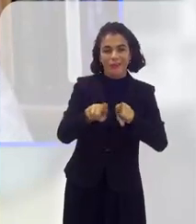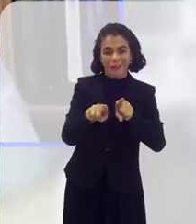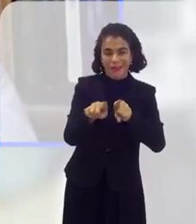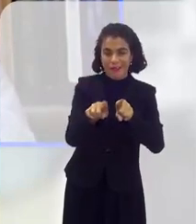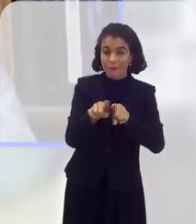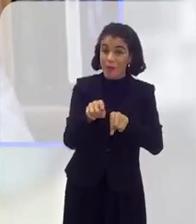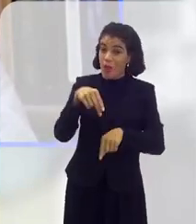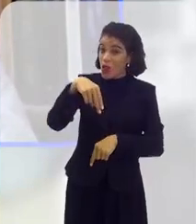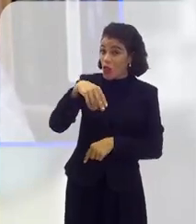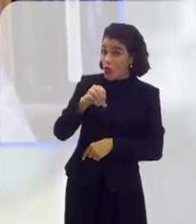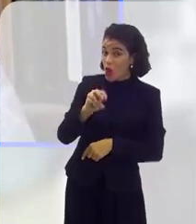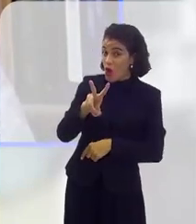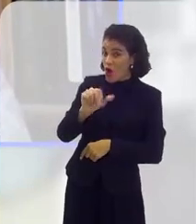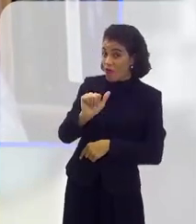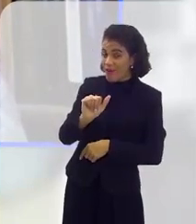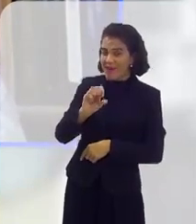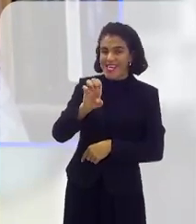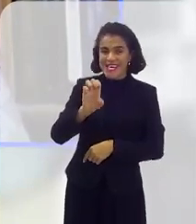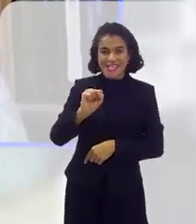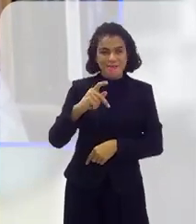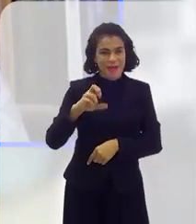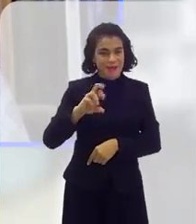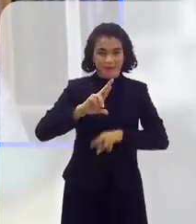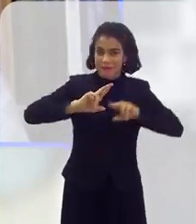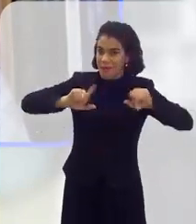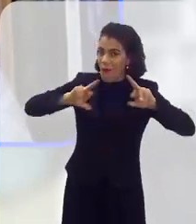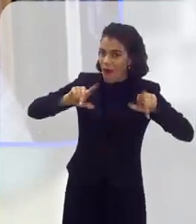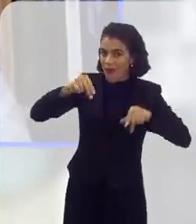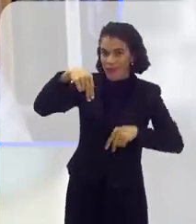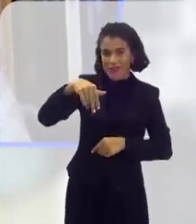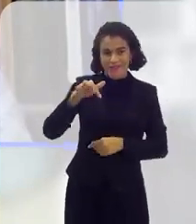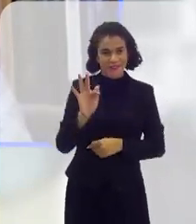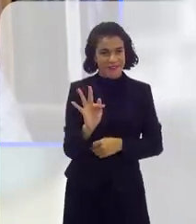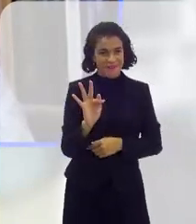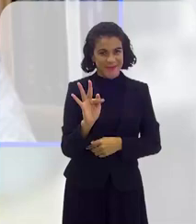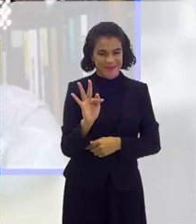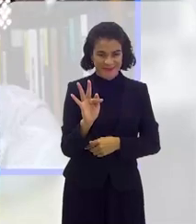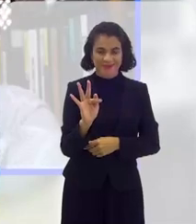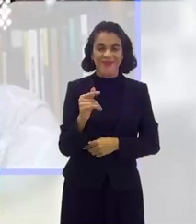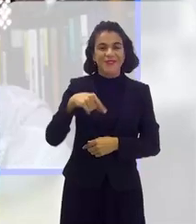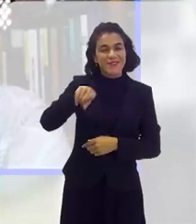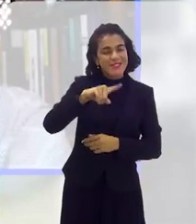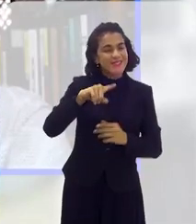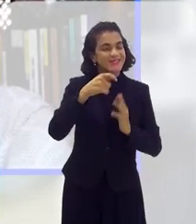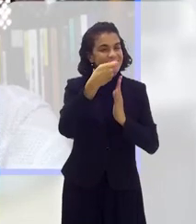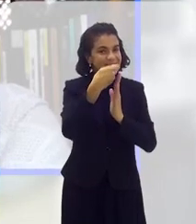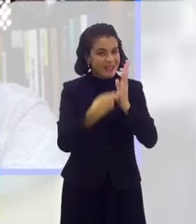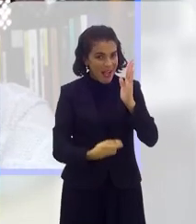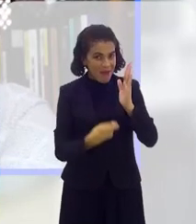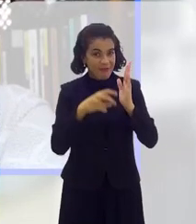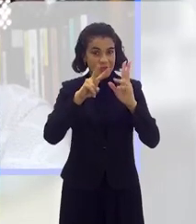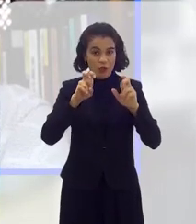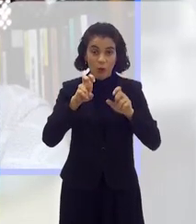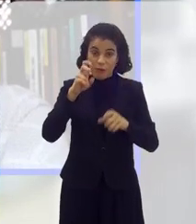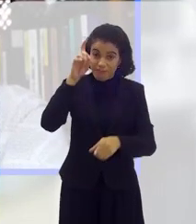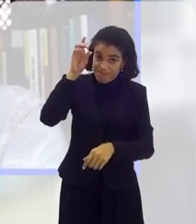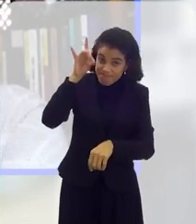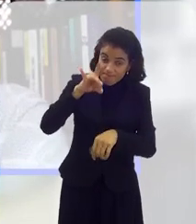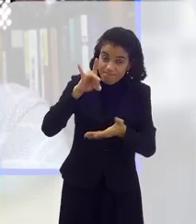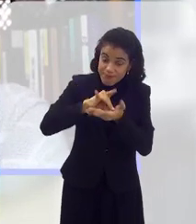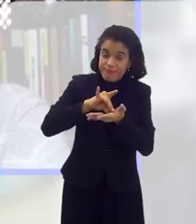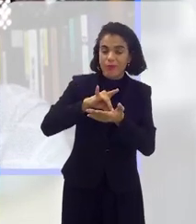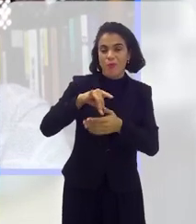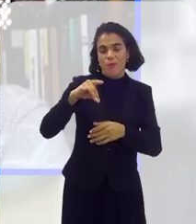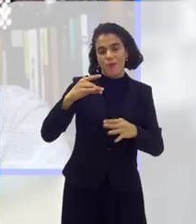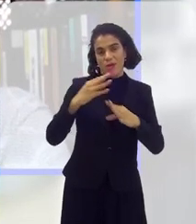vivi, mas Nova Esperança não é Nova Friburgo, eu já vou logo dizendo. A gente precisa, quando você escreve, ou você escreve sobre uma